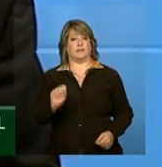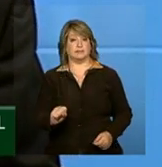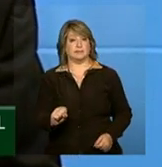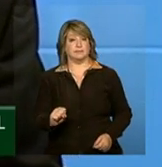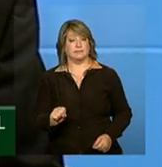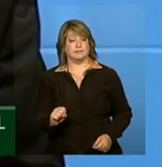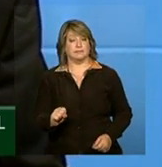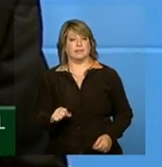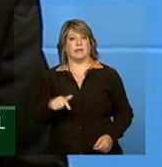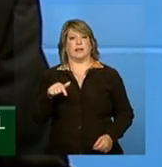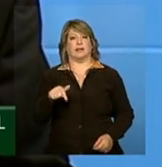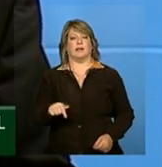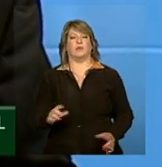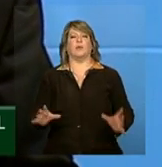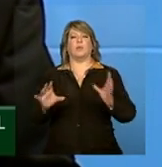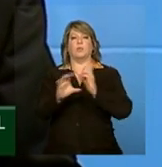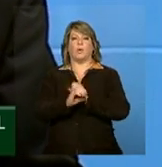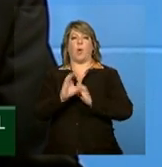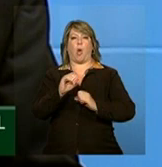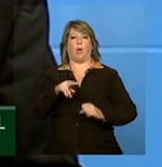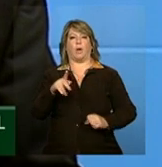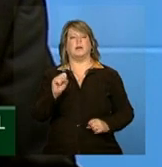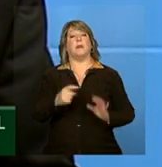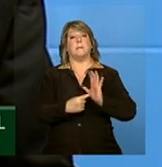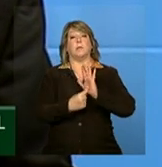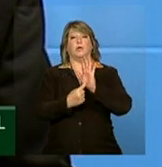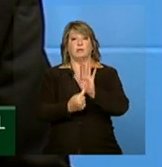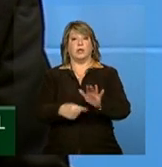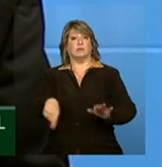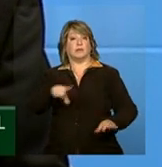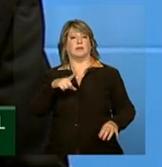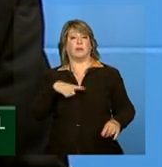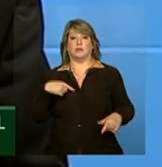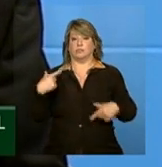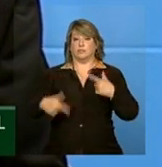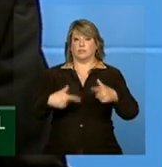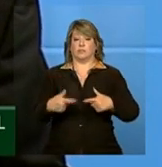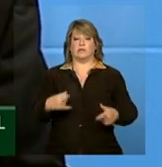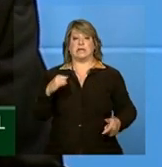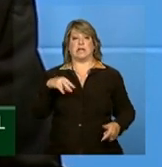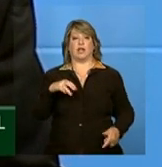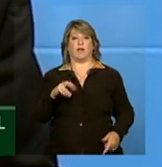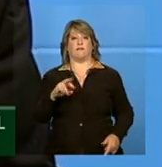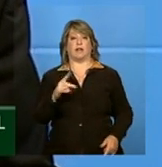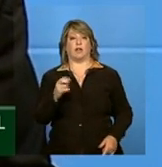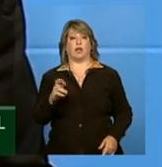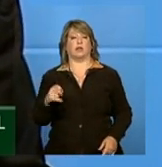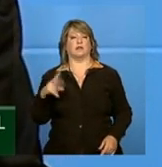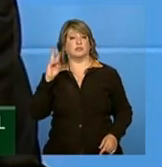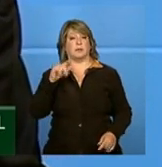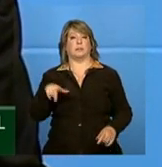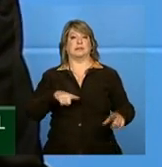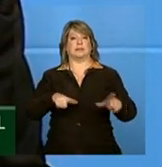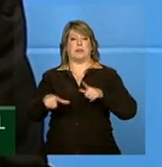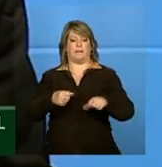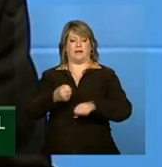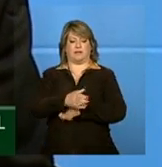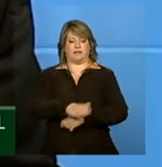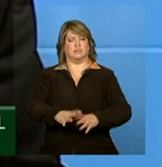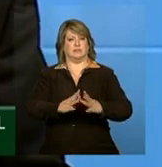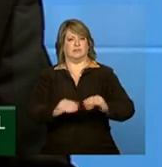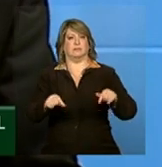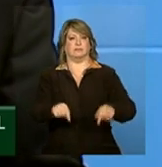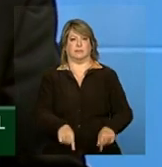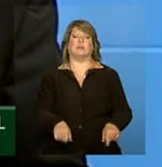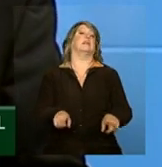Um certo número de ONGs demonstraram que são dinâmicas e inovadoras na forma de abordar as piores formas de trabalho infantil, assim